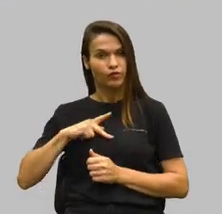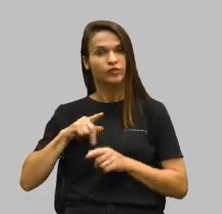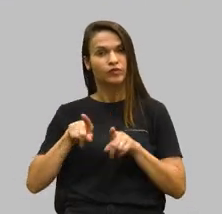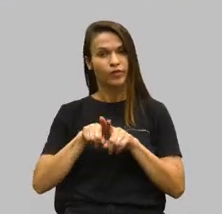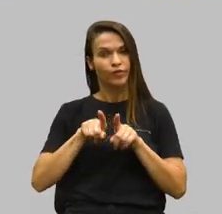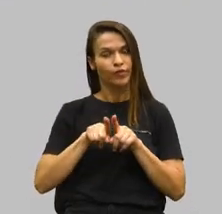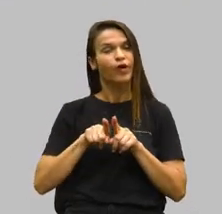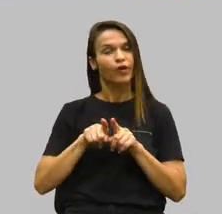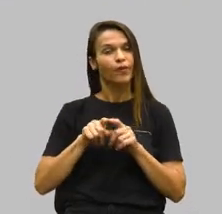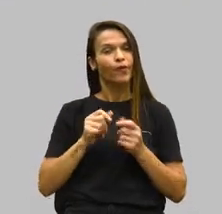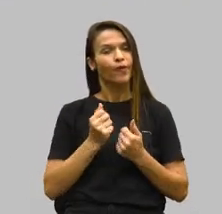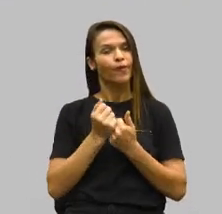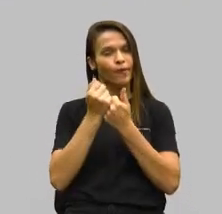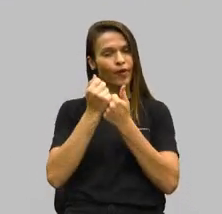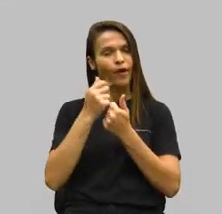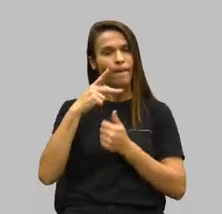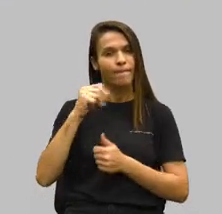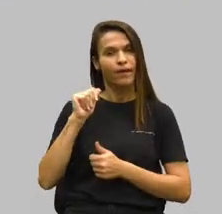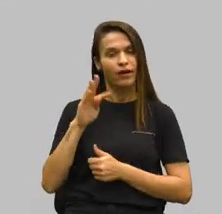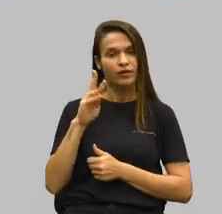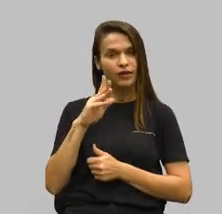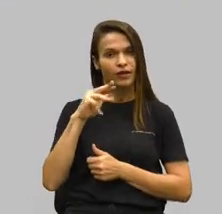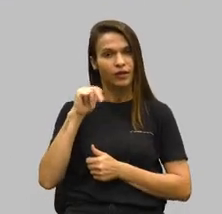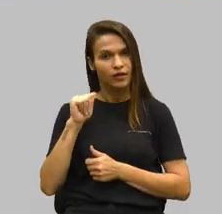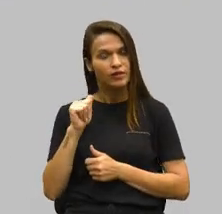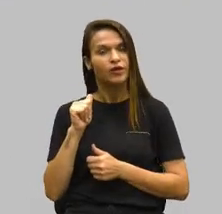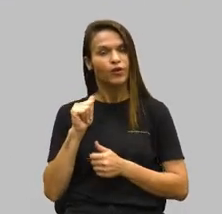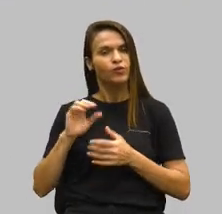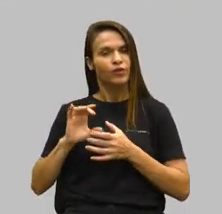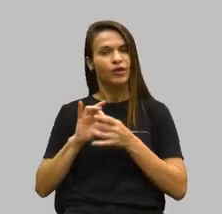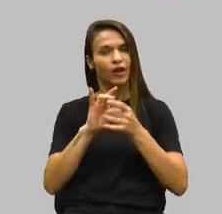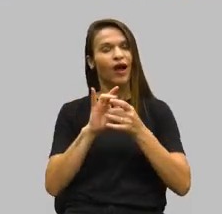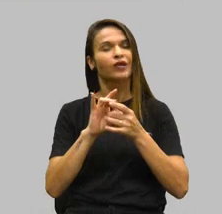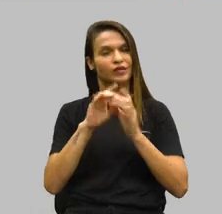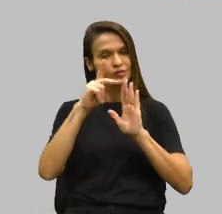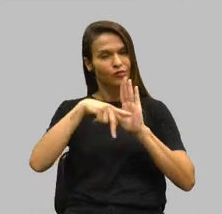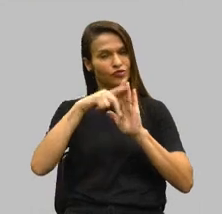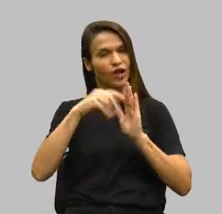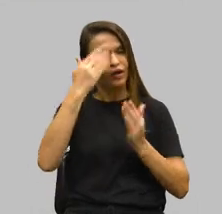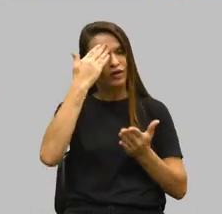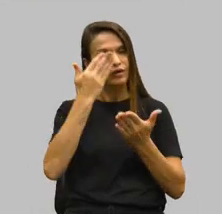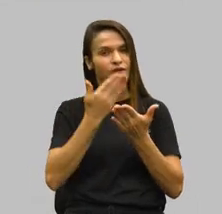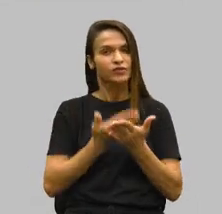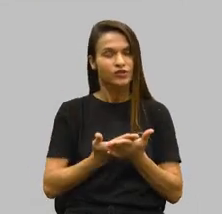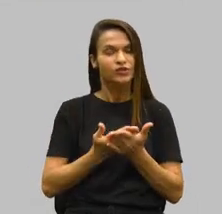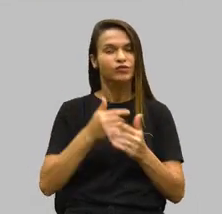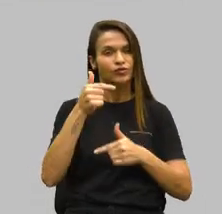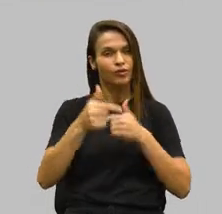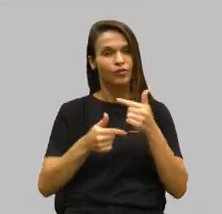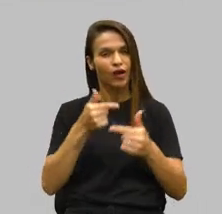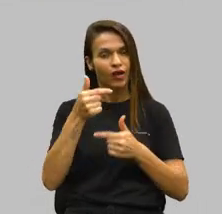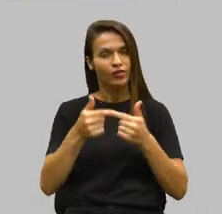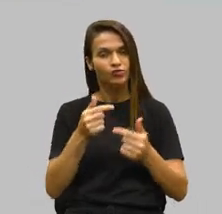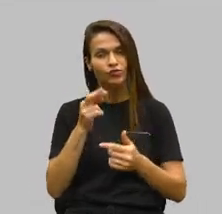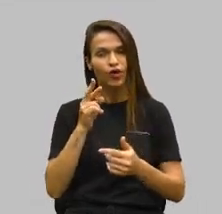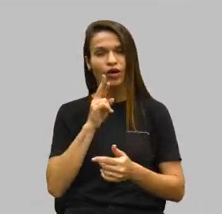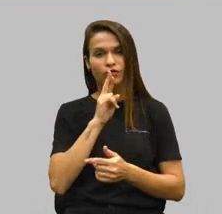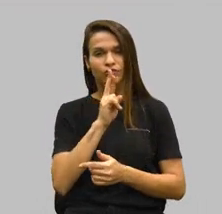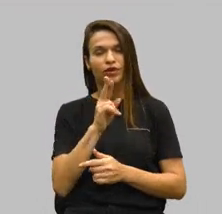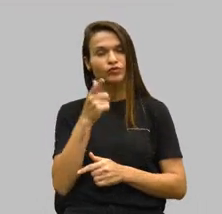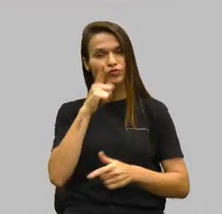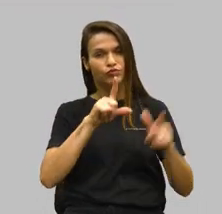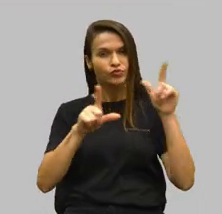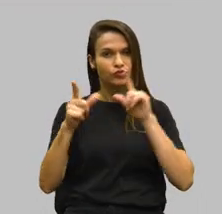também é uma grande parceira aliada nesse projeto acredita no trabalho do CNE do os resultados que tem alcançado o